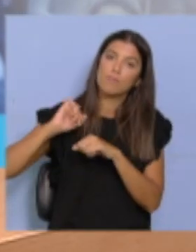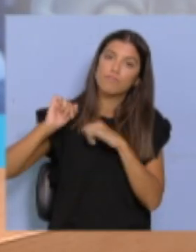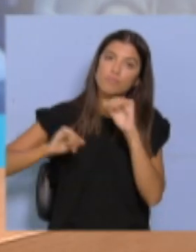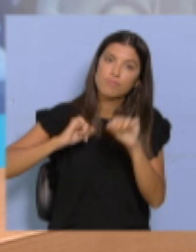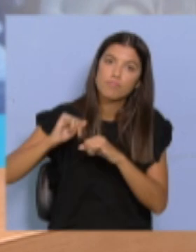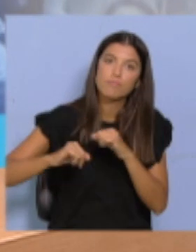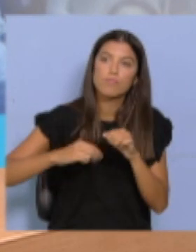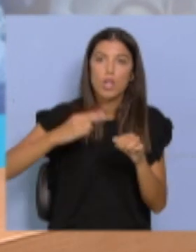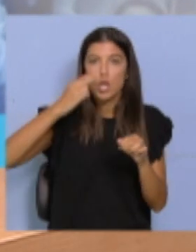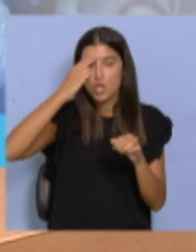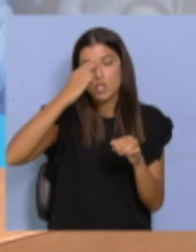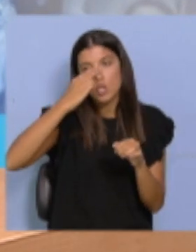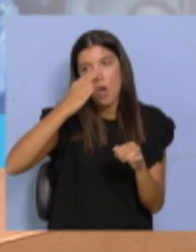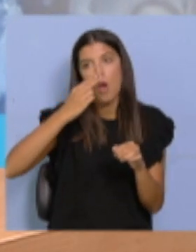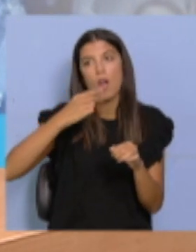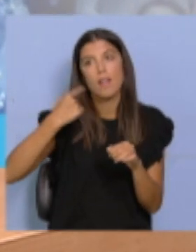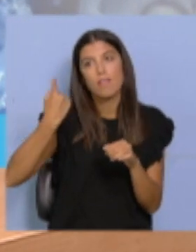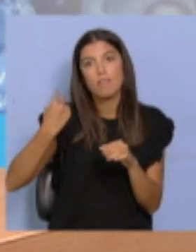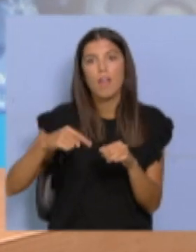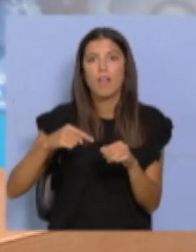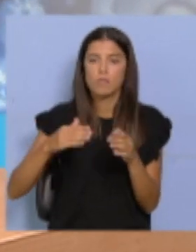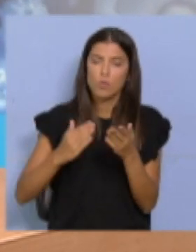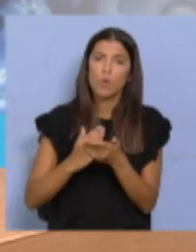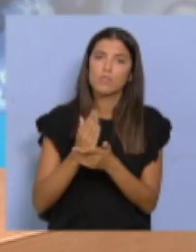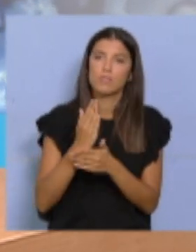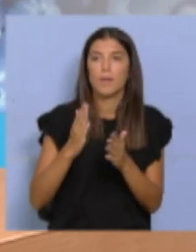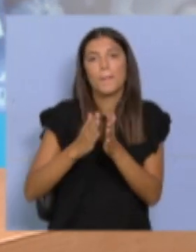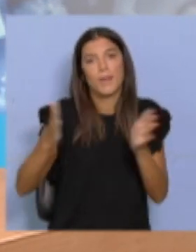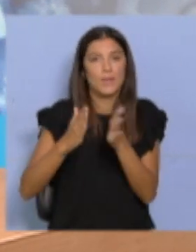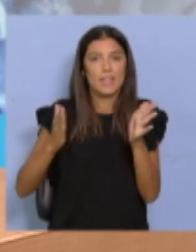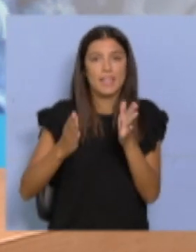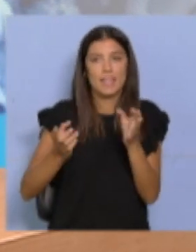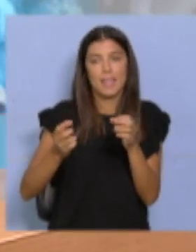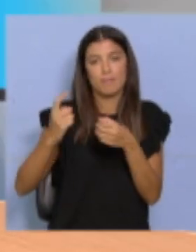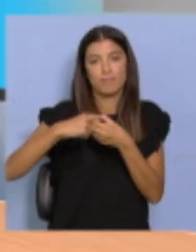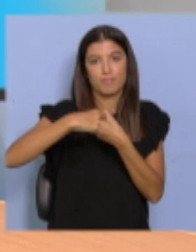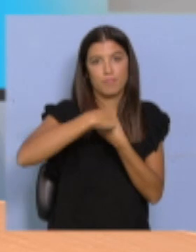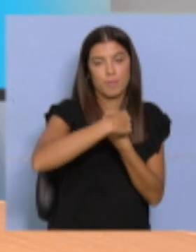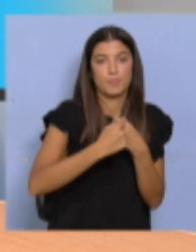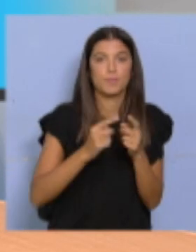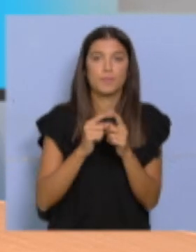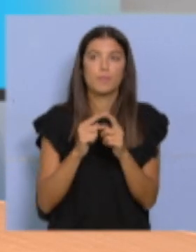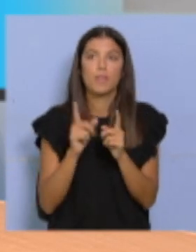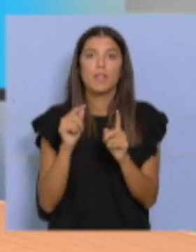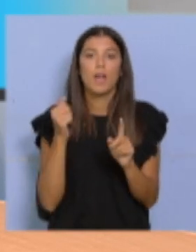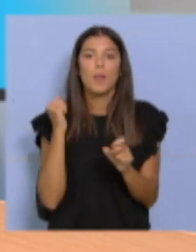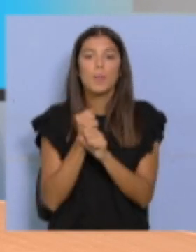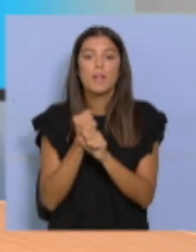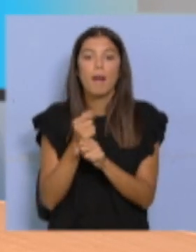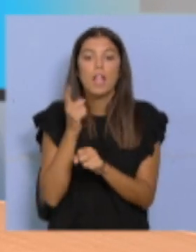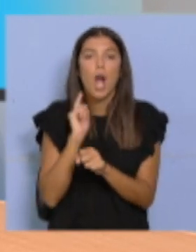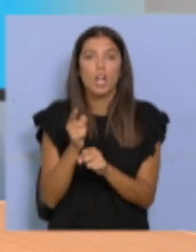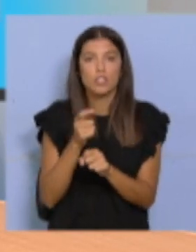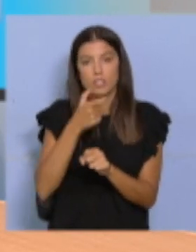ser no meio do povo, continua a ser a maioria. E que trabalho é feito também pelos missionários na defesa